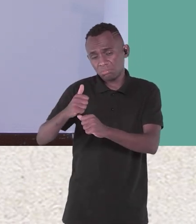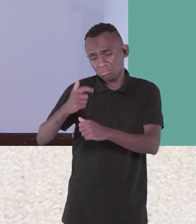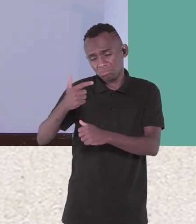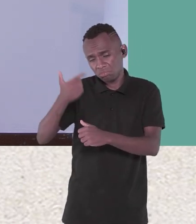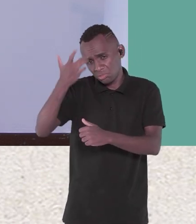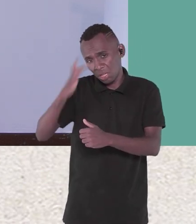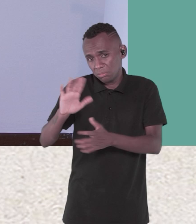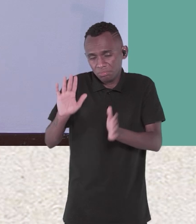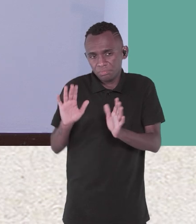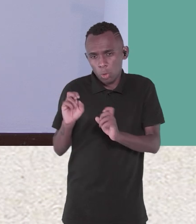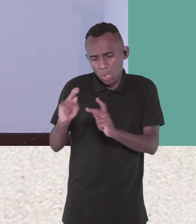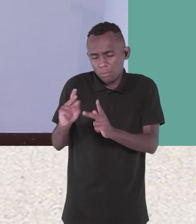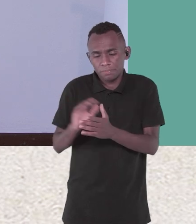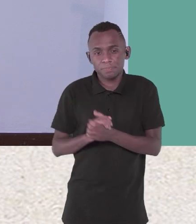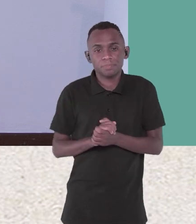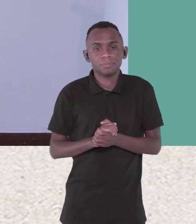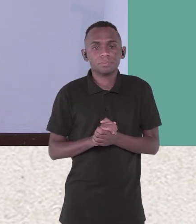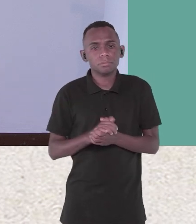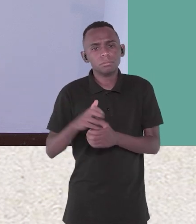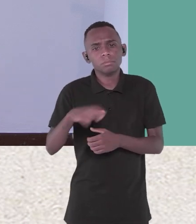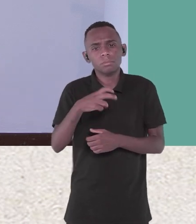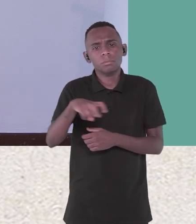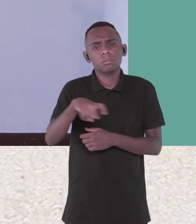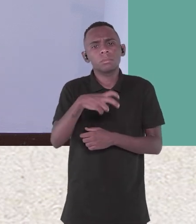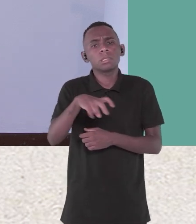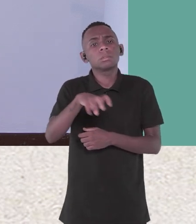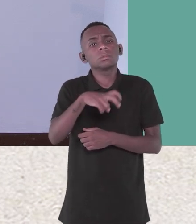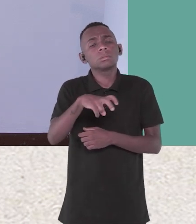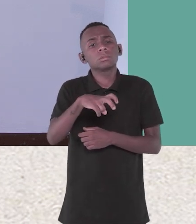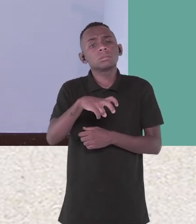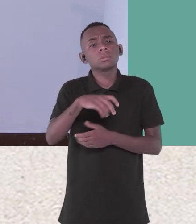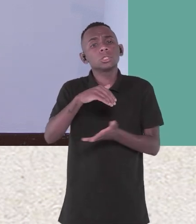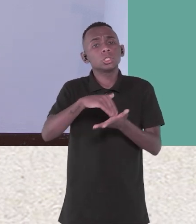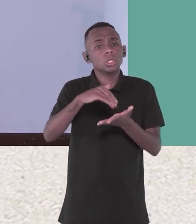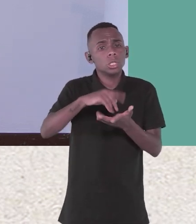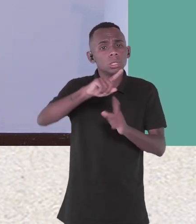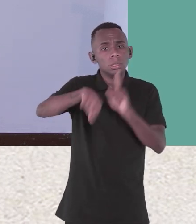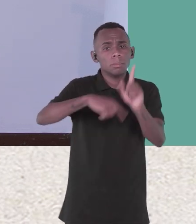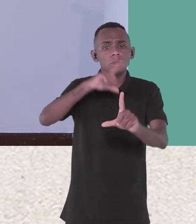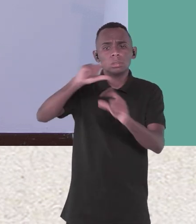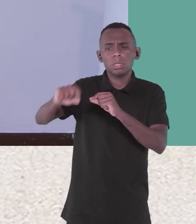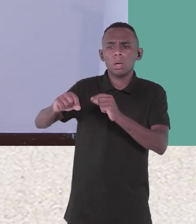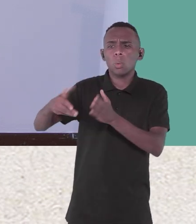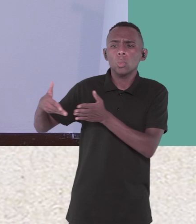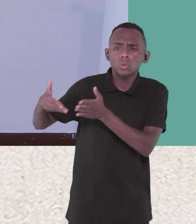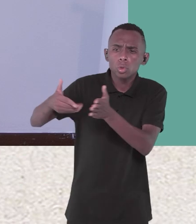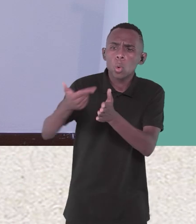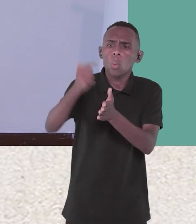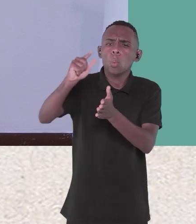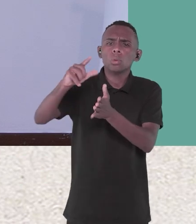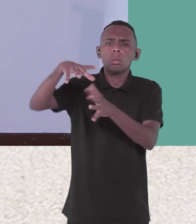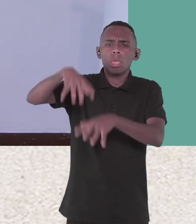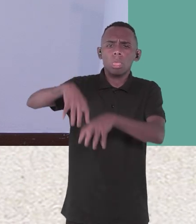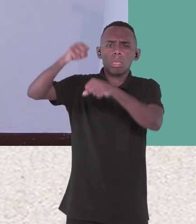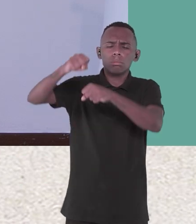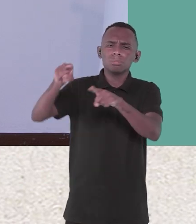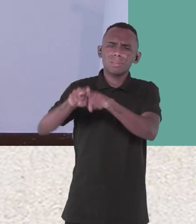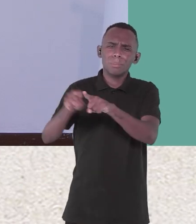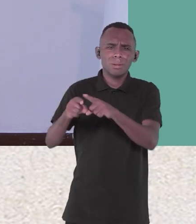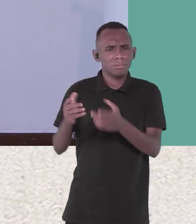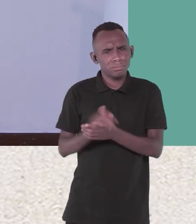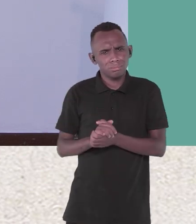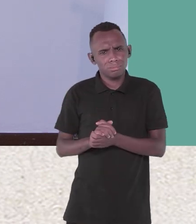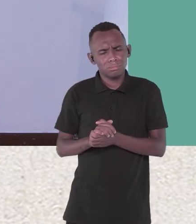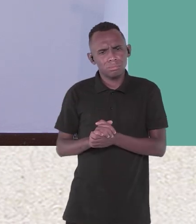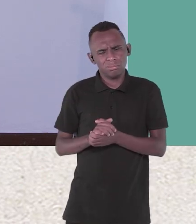lá. Aí vou para o escritório, depois eu saio, vou para um outro lugar, o outro corredor também com luz apagada. Mas você não